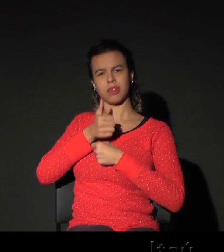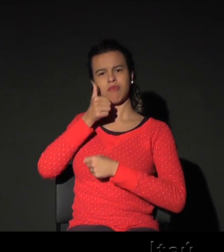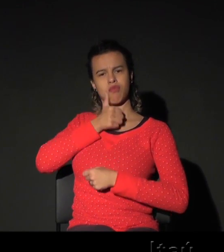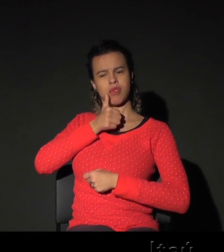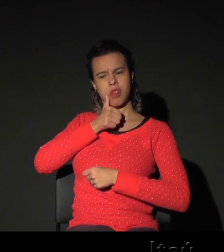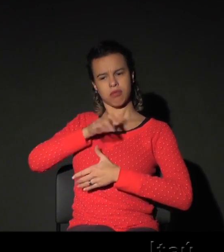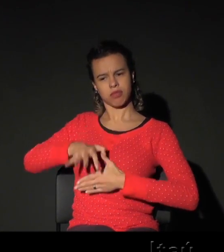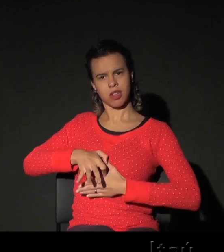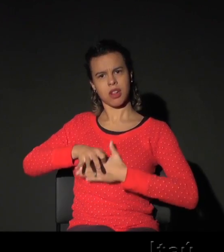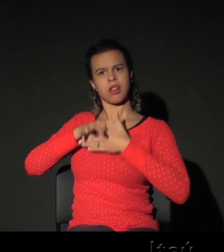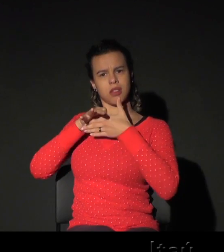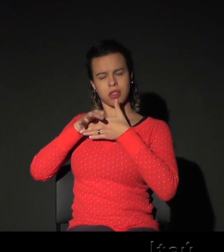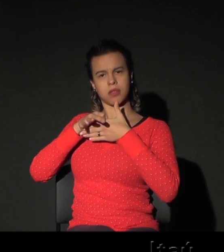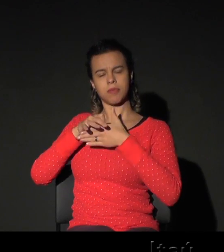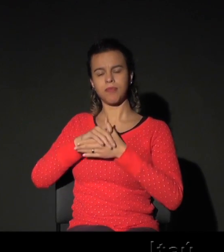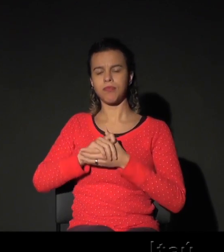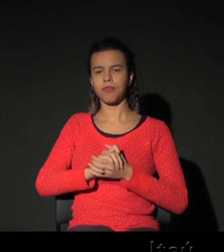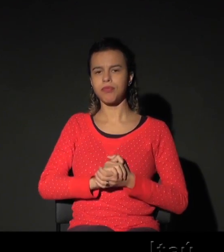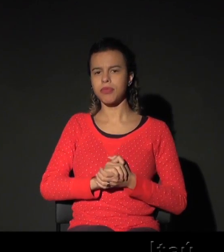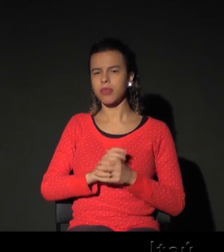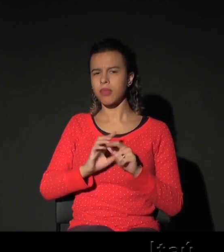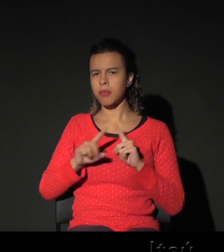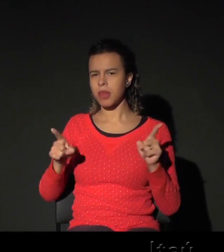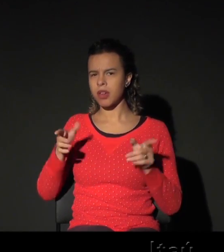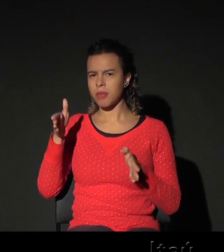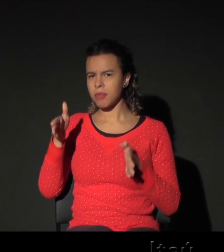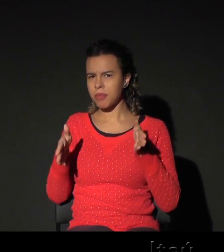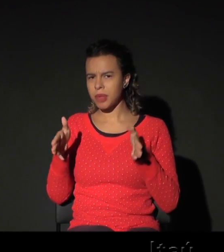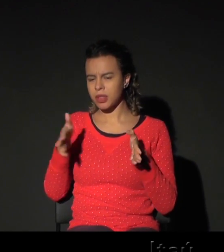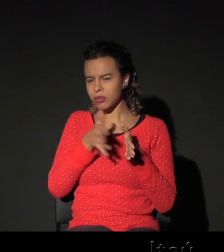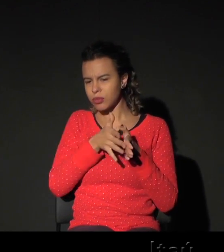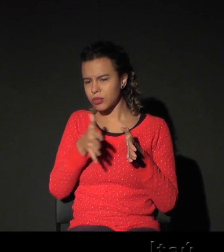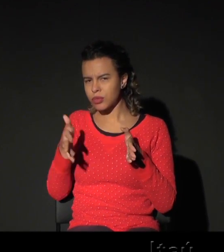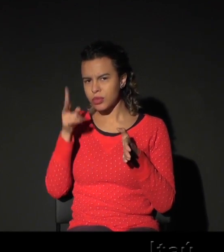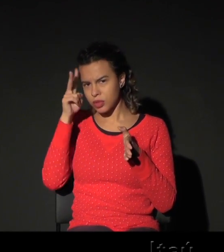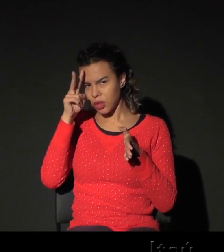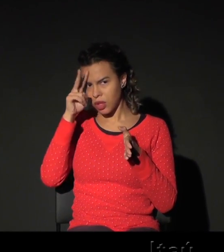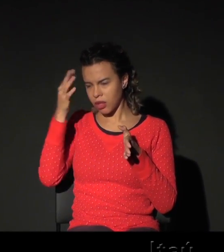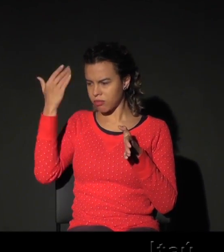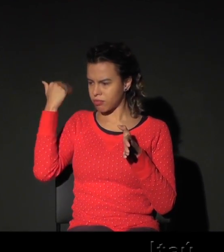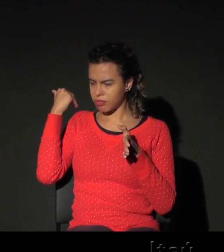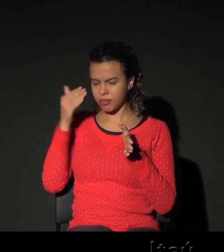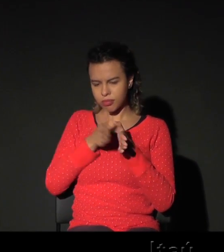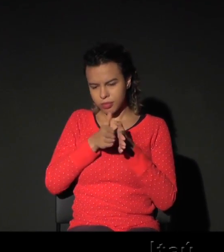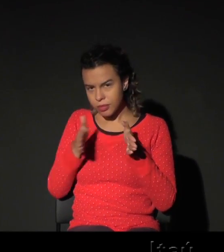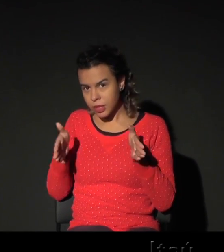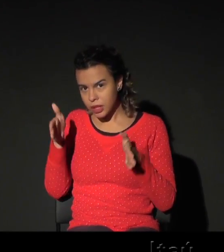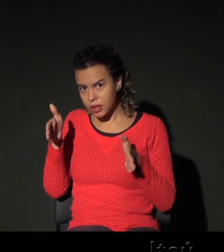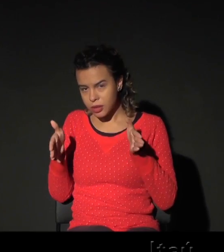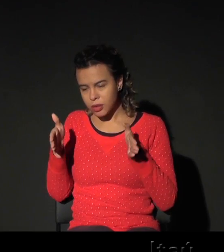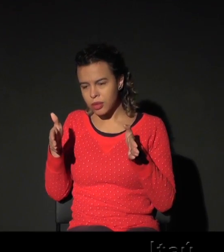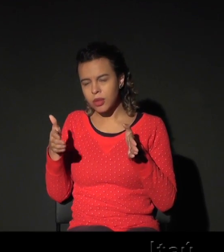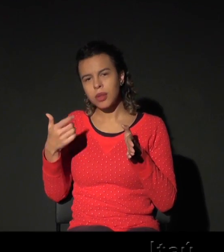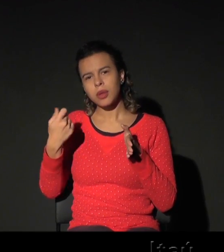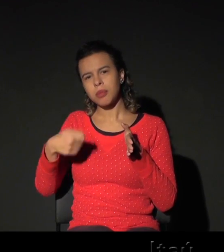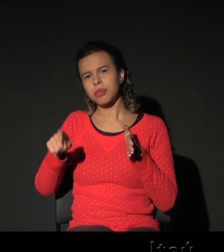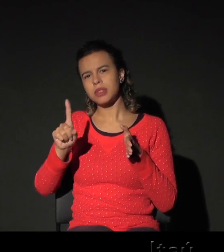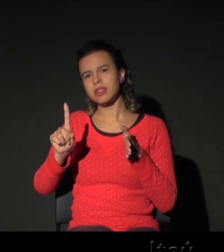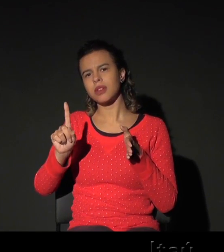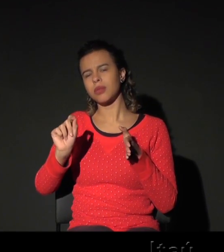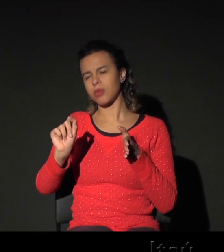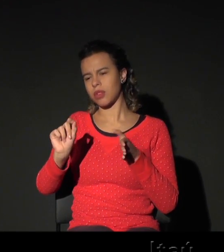matriarcal só que num período da história ela teve que passar pra retaguarda